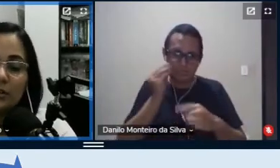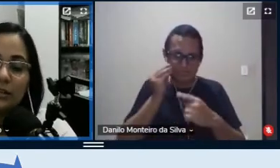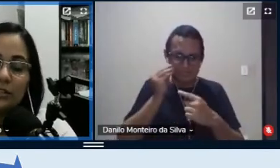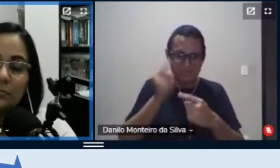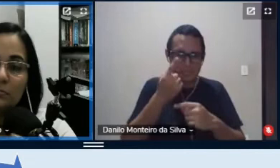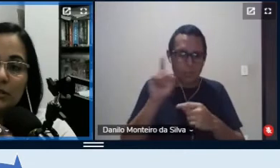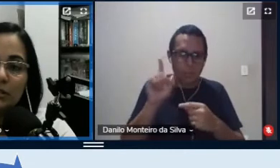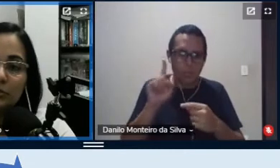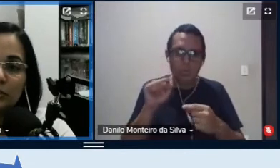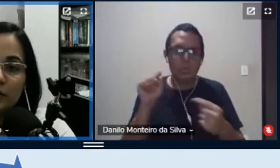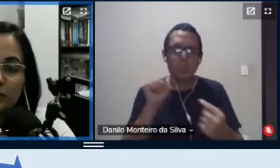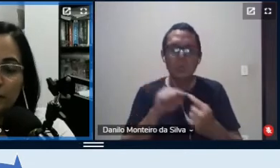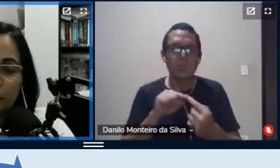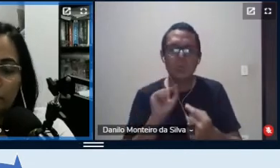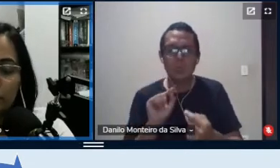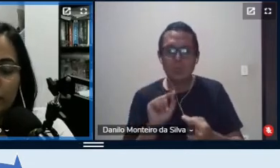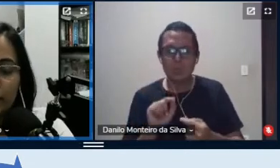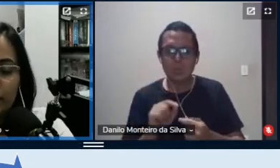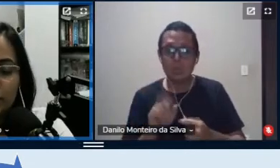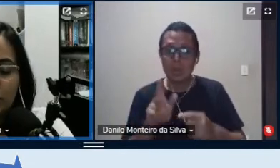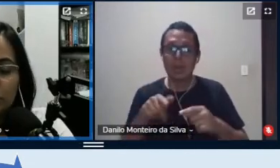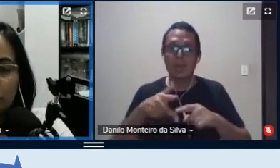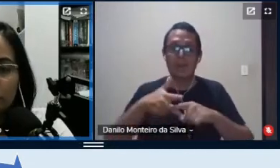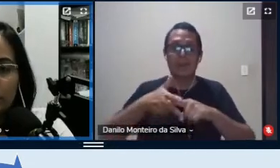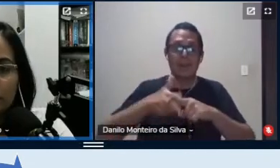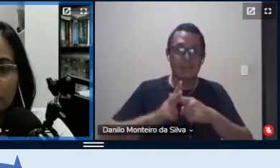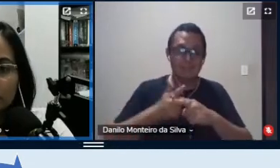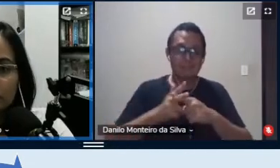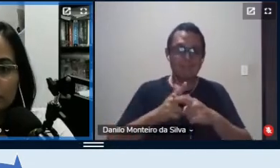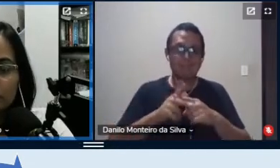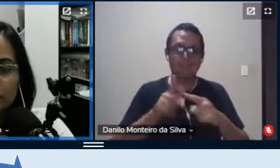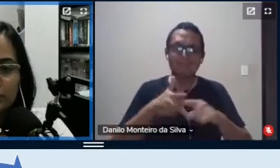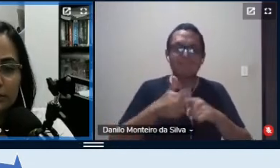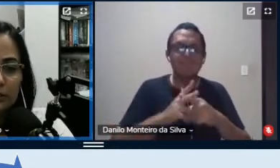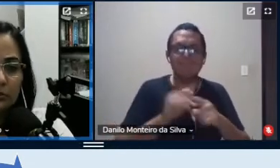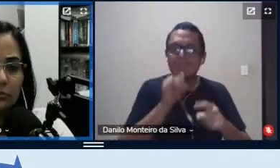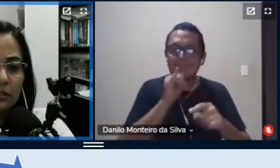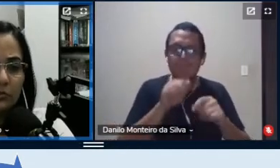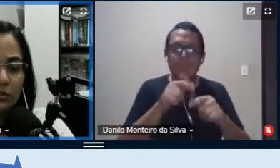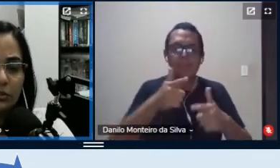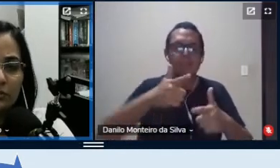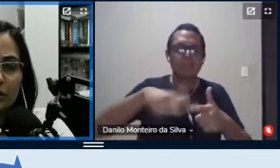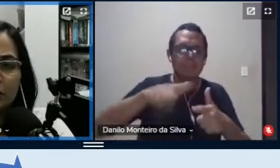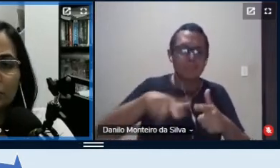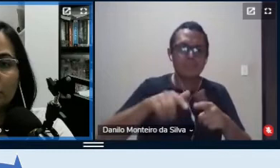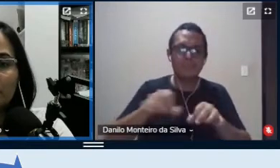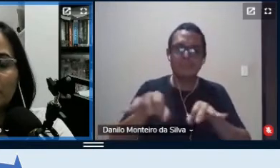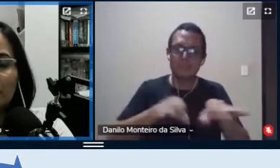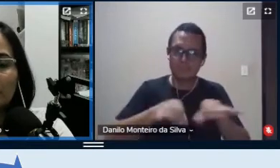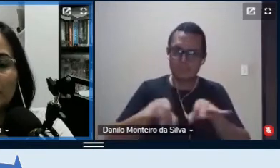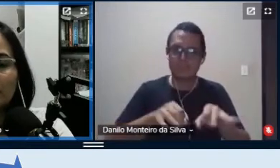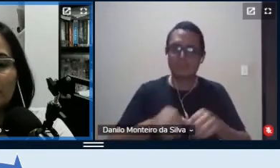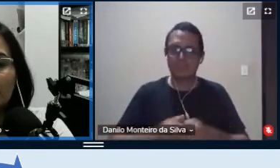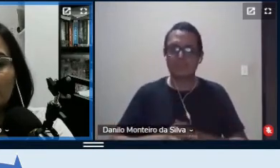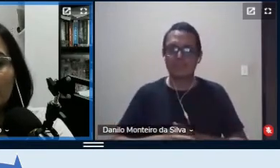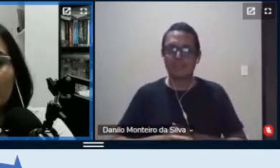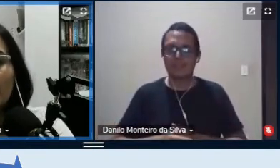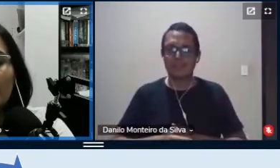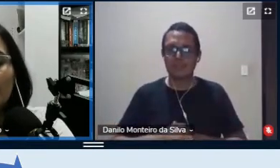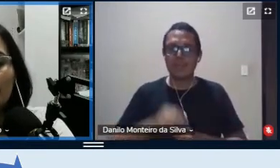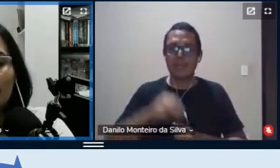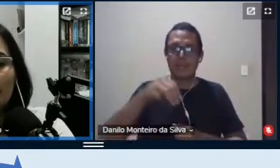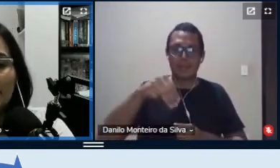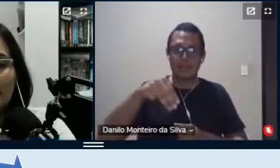a gente fala de manutenção. E aqui a gente tem um termo, tá, Danilo? É um termo diferente, é um termo chamado manutenção